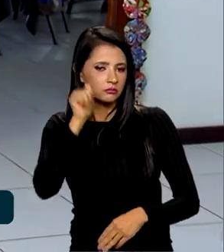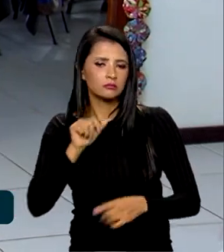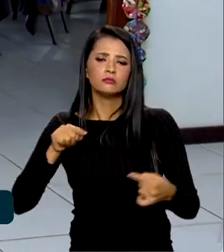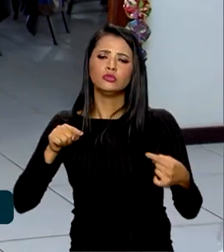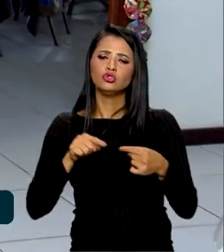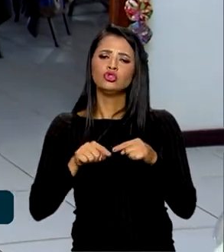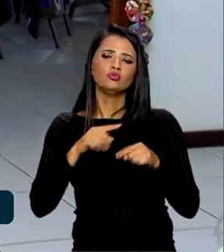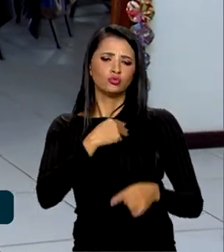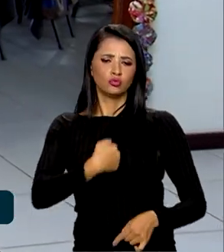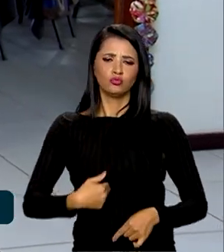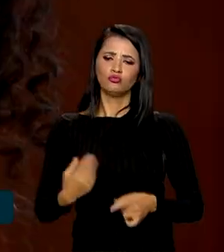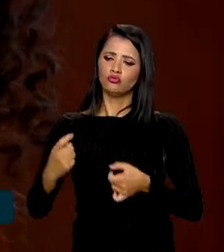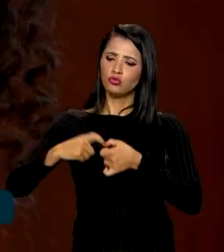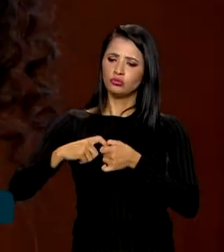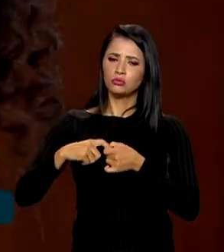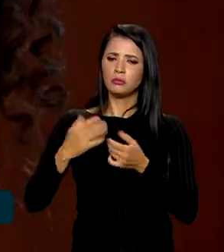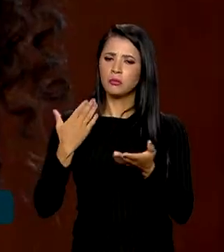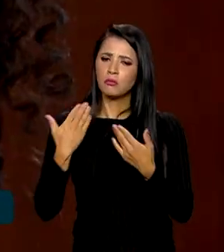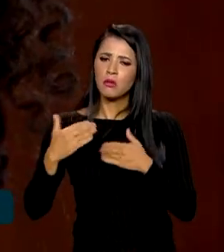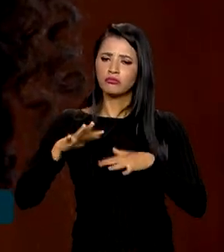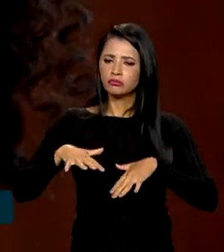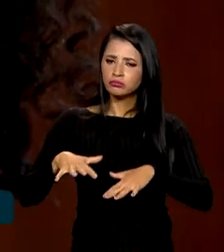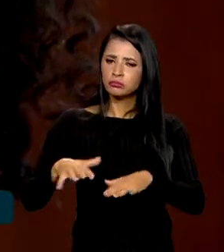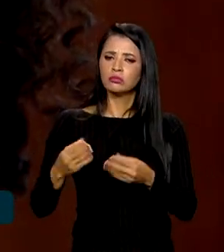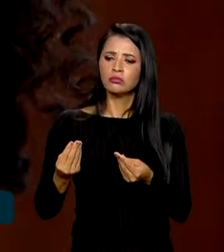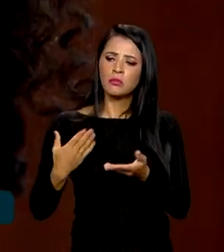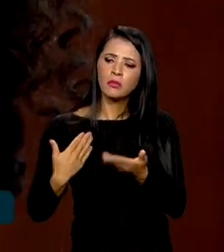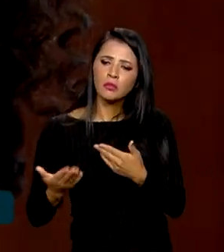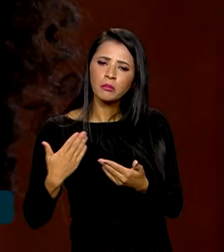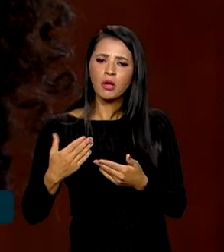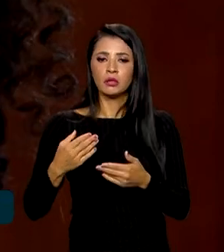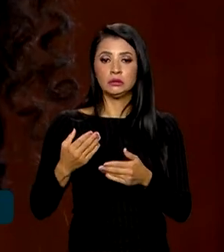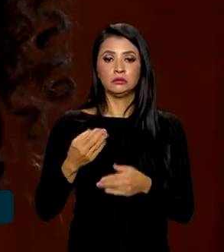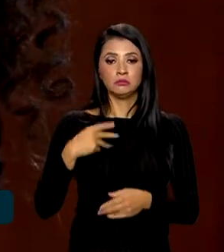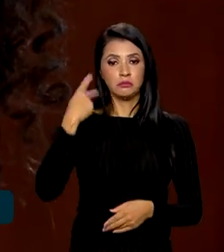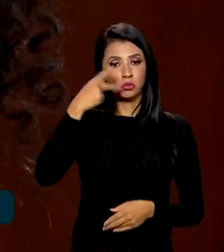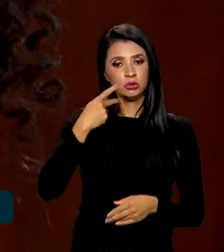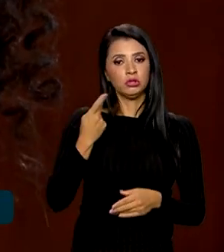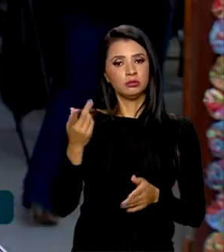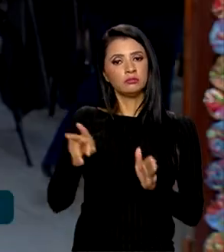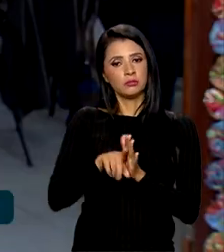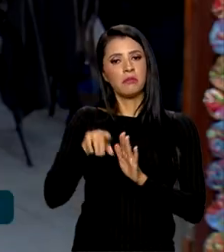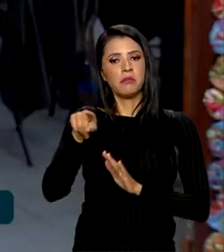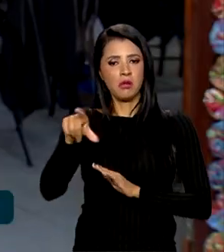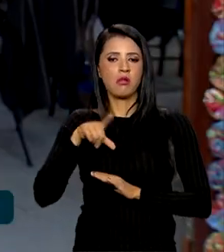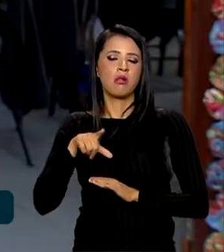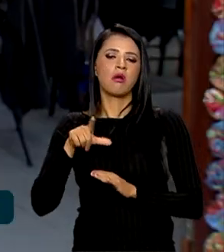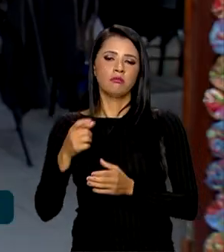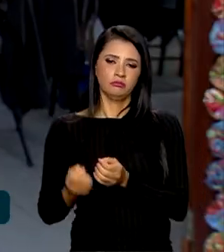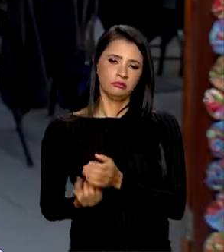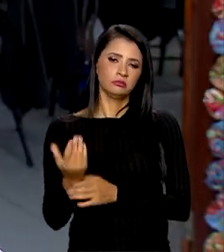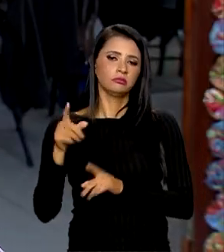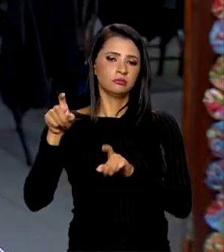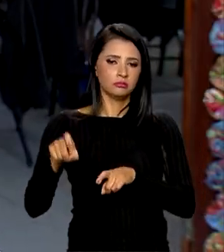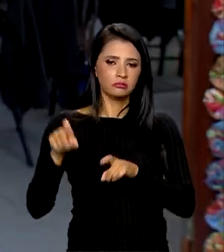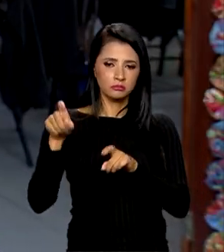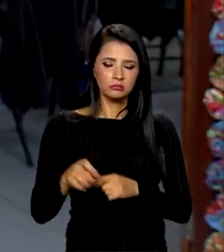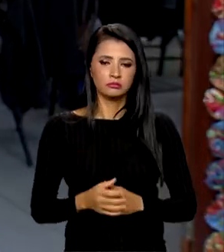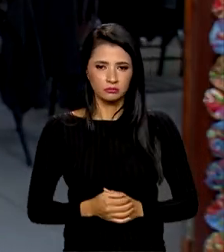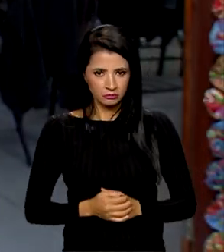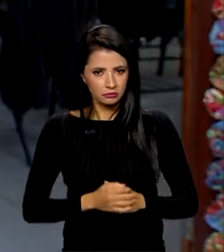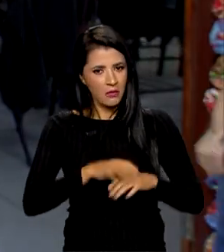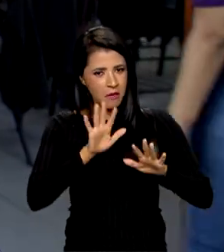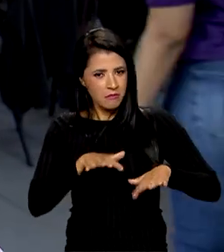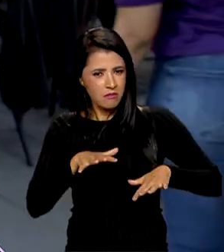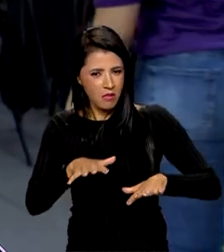governo é retomar o diálogo com o movimento e fazer com que as políticas públicas cheguem ao campo. A Marcha das Margaridas,